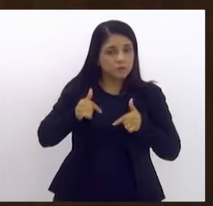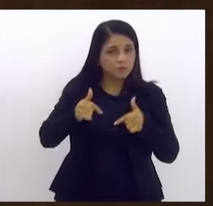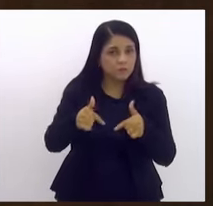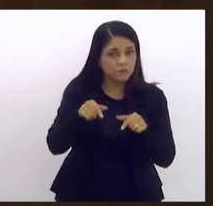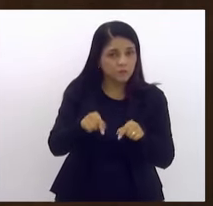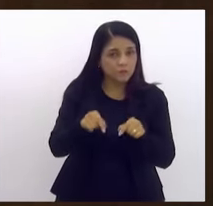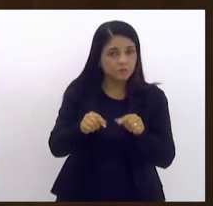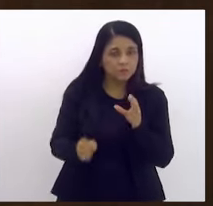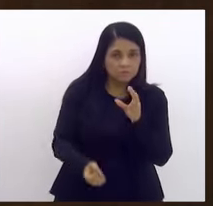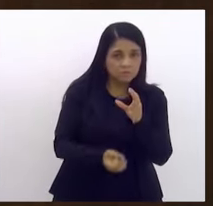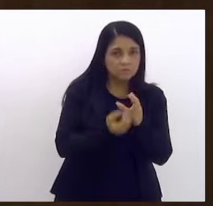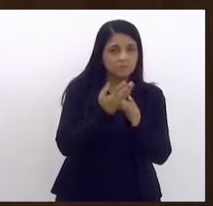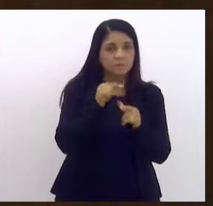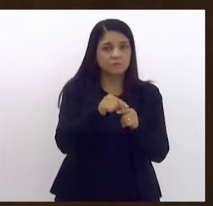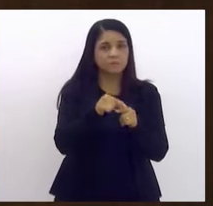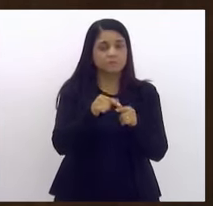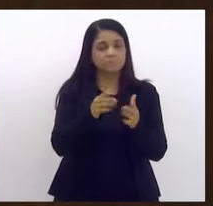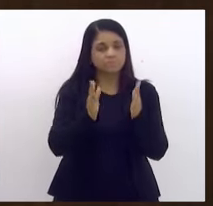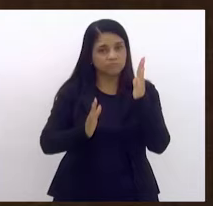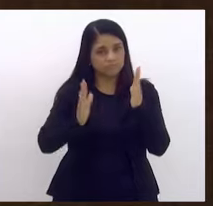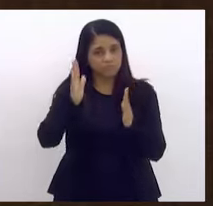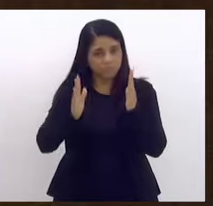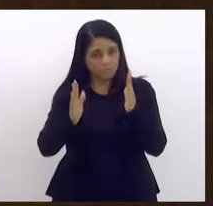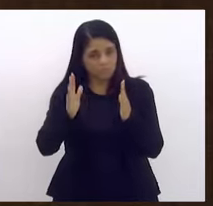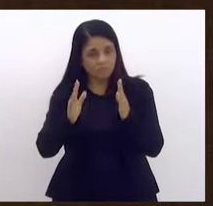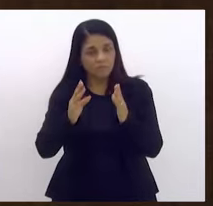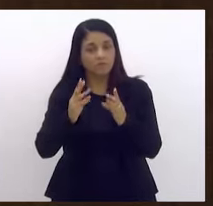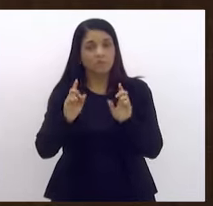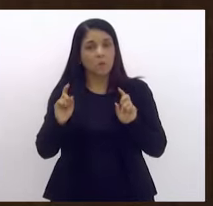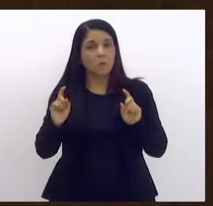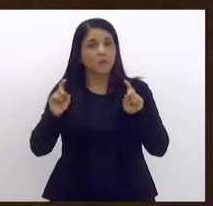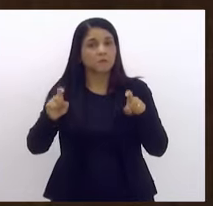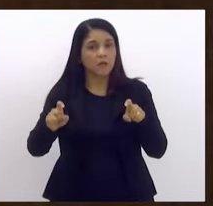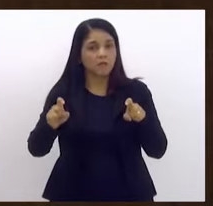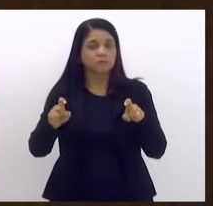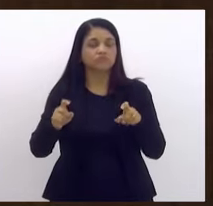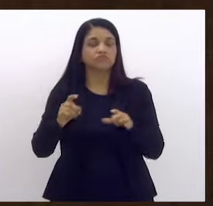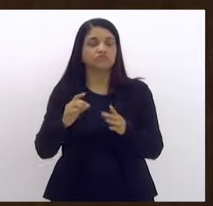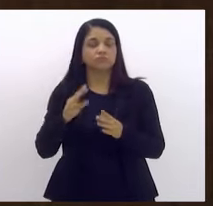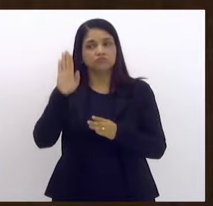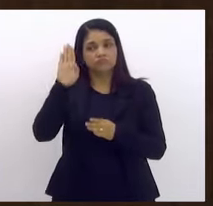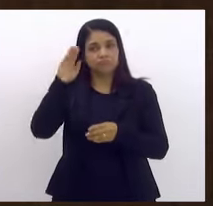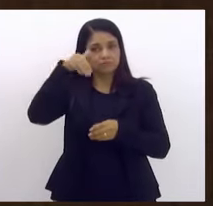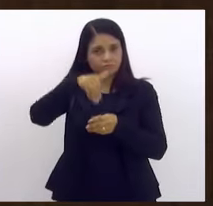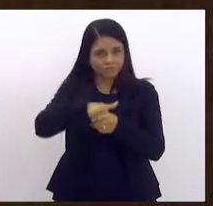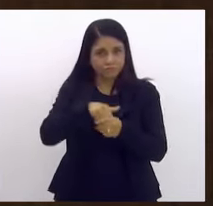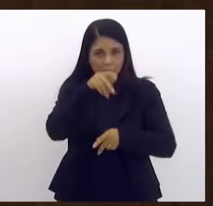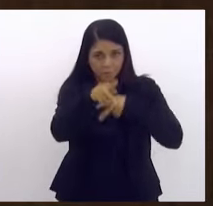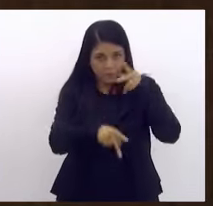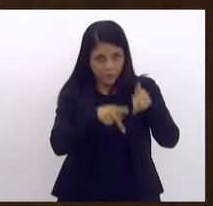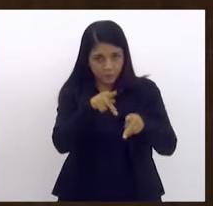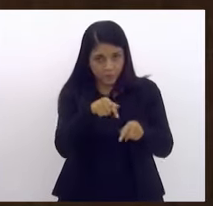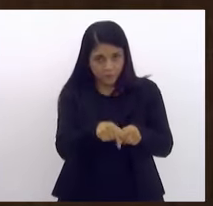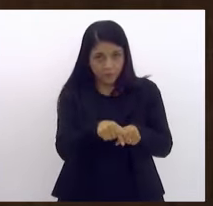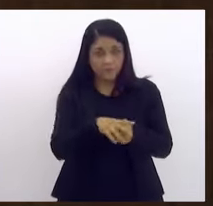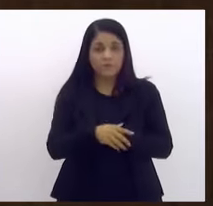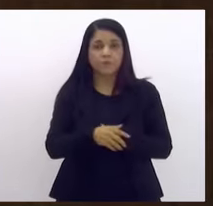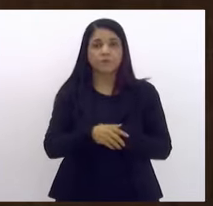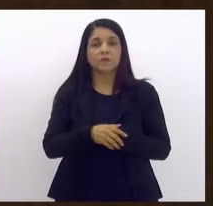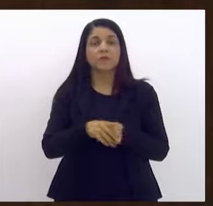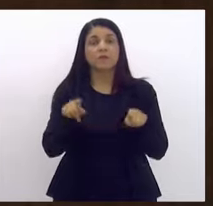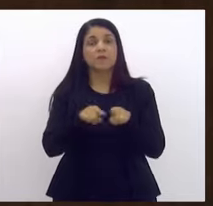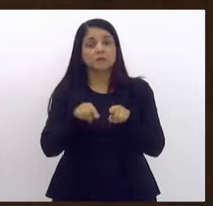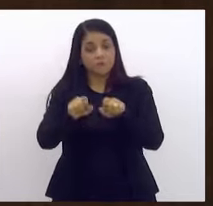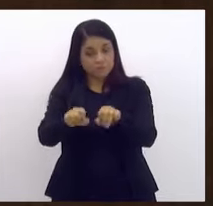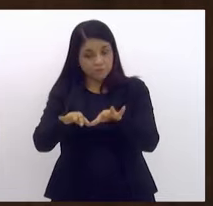implementar enquanto durar o exercício do mandato que lhe foi conferido pelo povo. Porém, é prerrogativa do